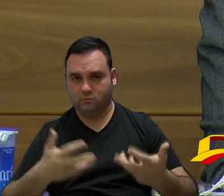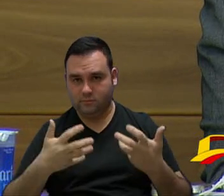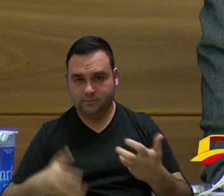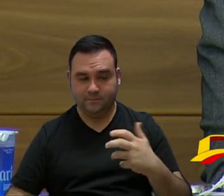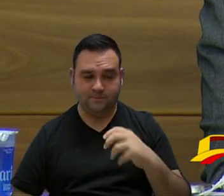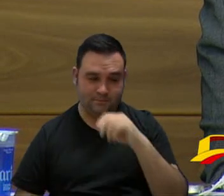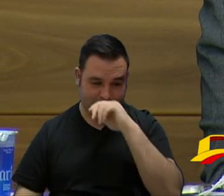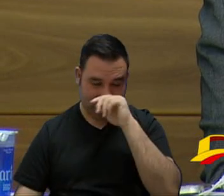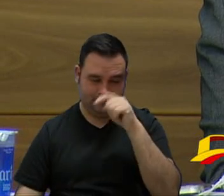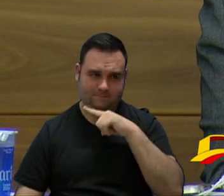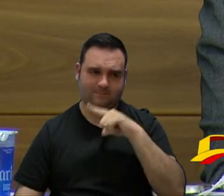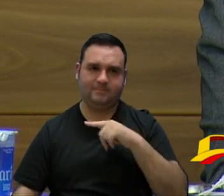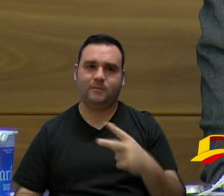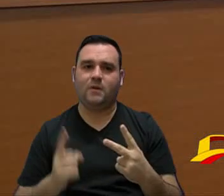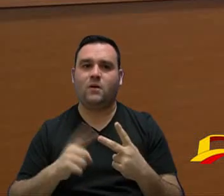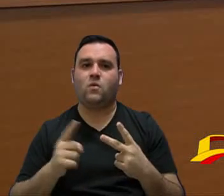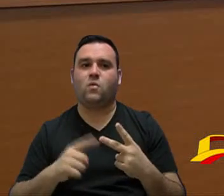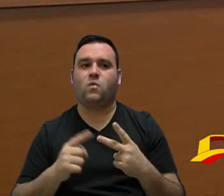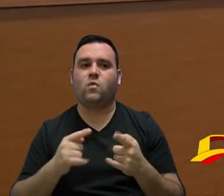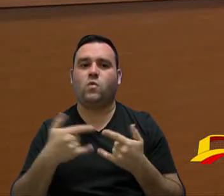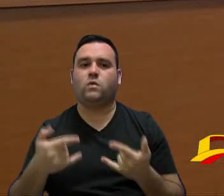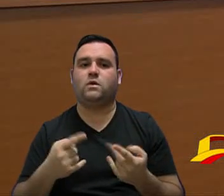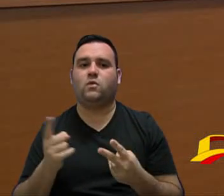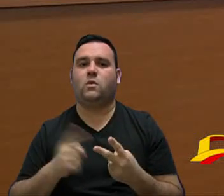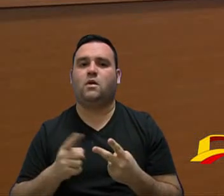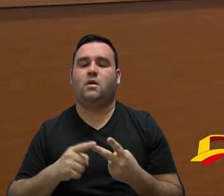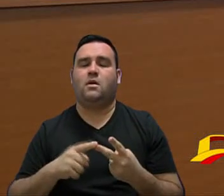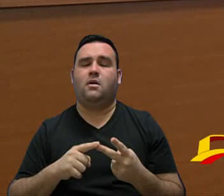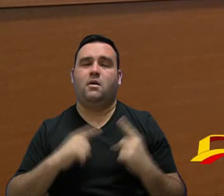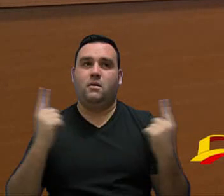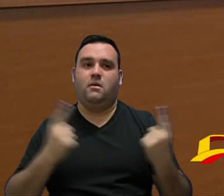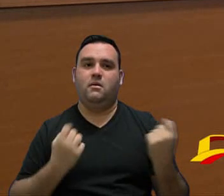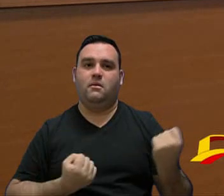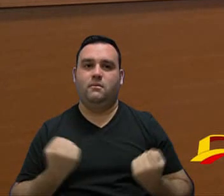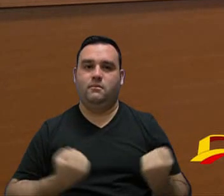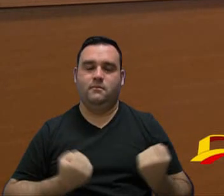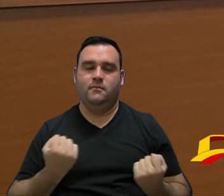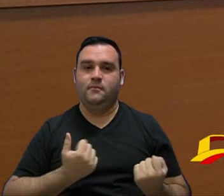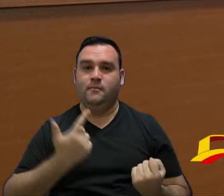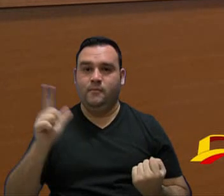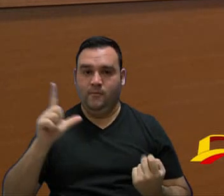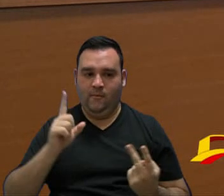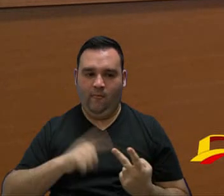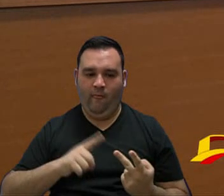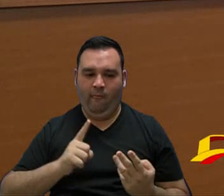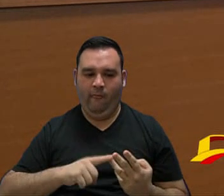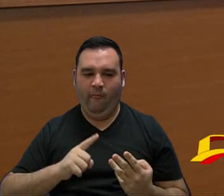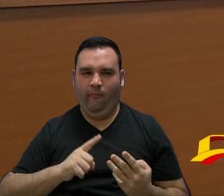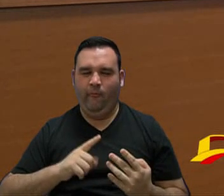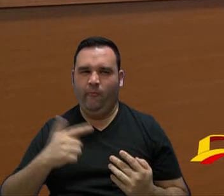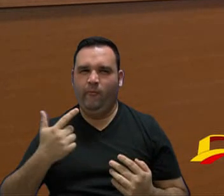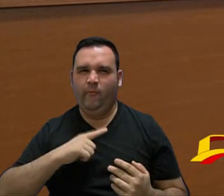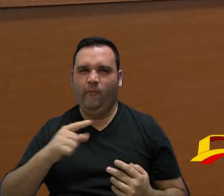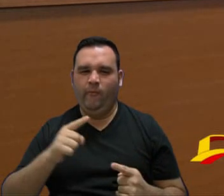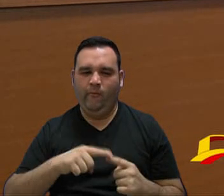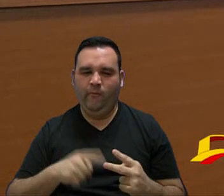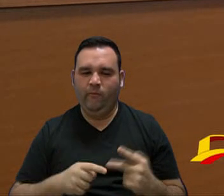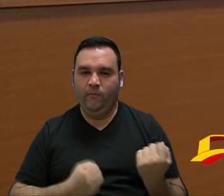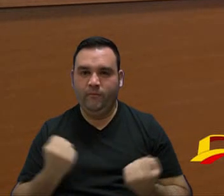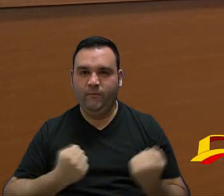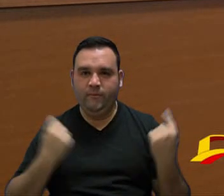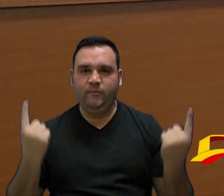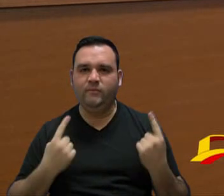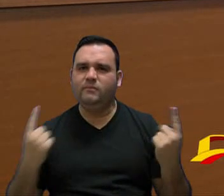tem um segundo o contrato de ambulâncias né além das do samu tem um outro contrato e tem essas duas ambulâncias